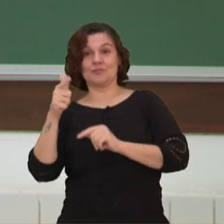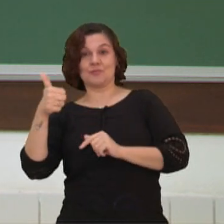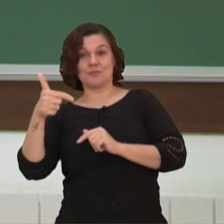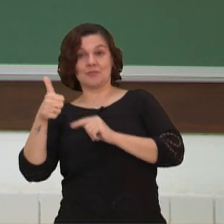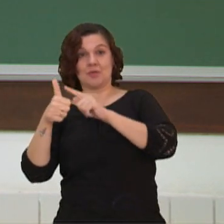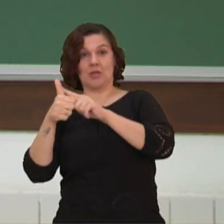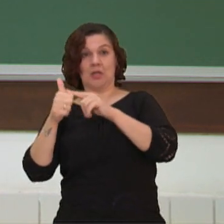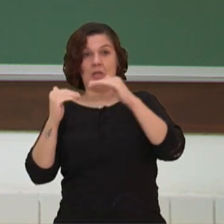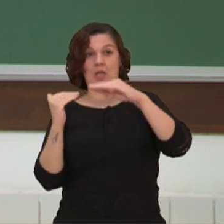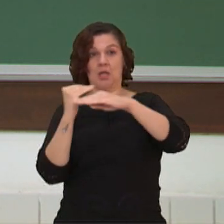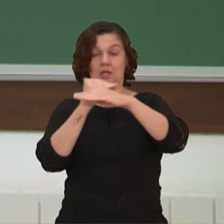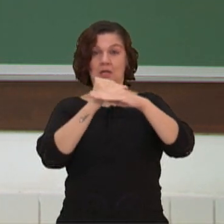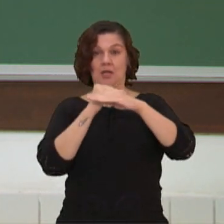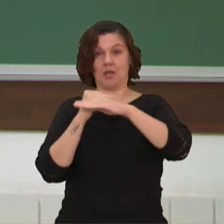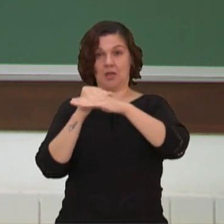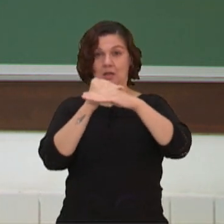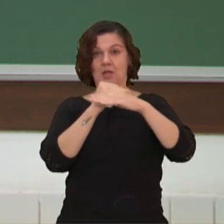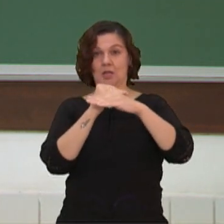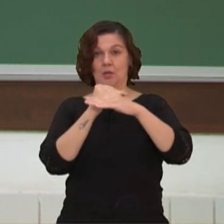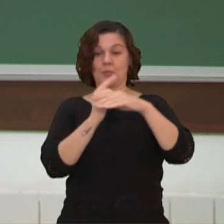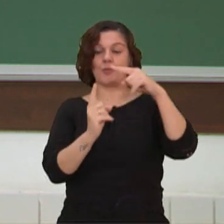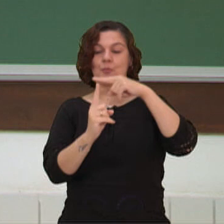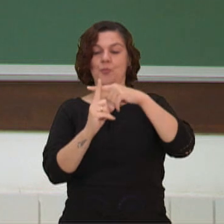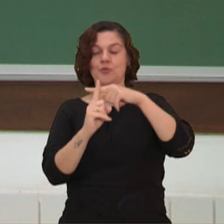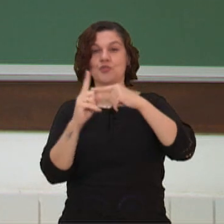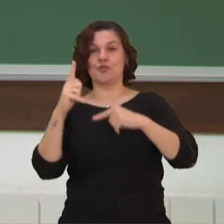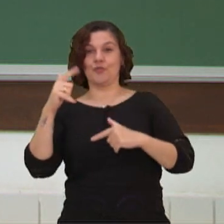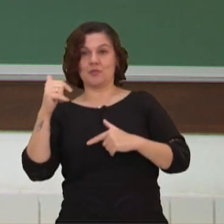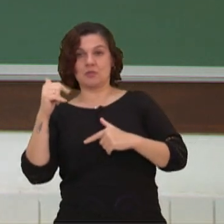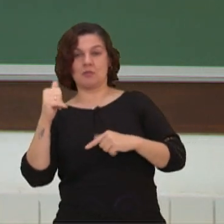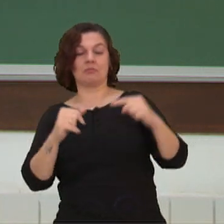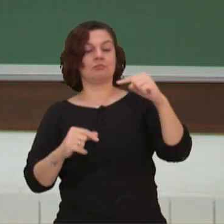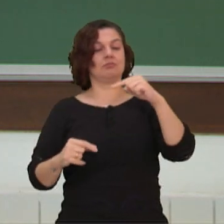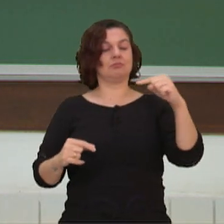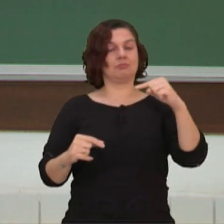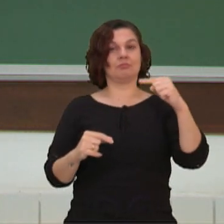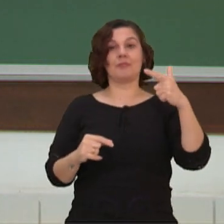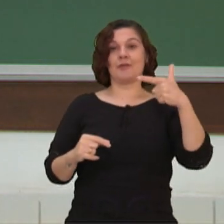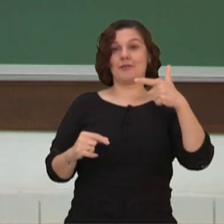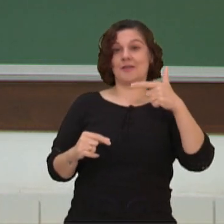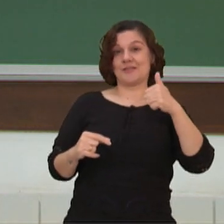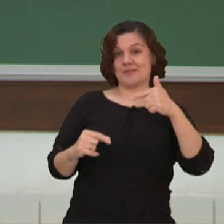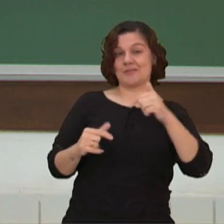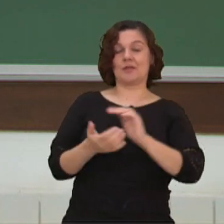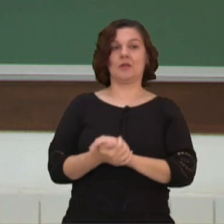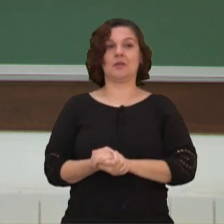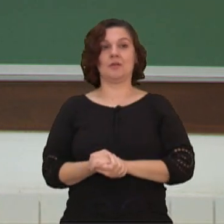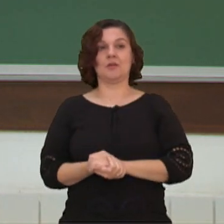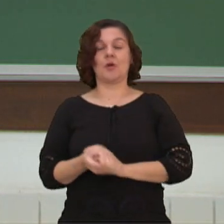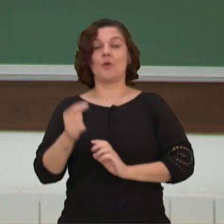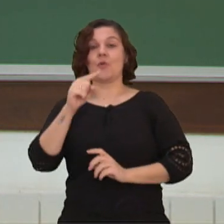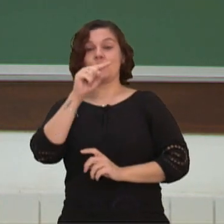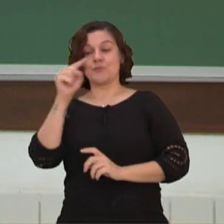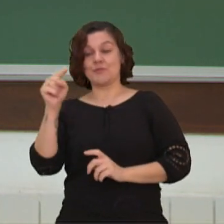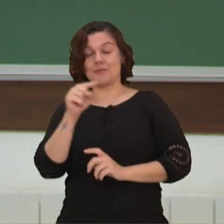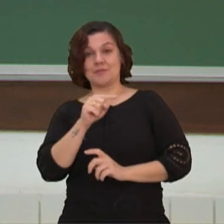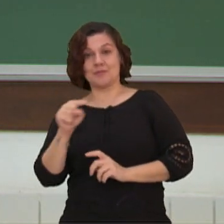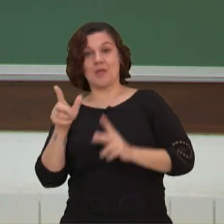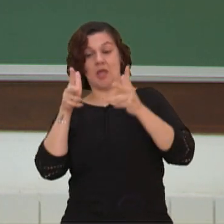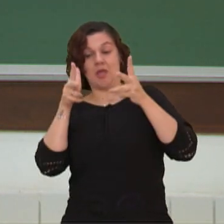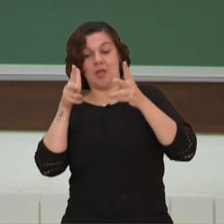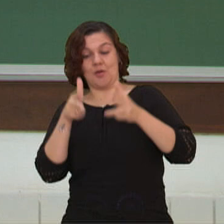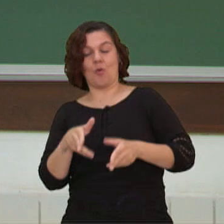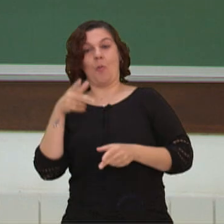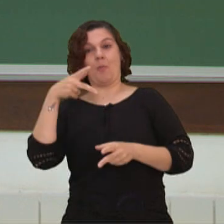em equilíbrio terá 17 prótons e 17 elétrons. Então, o número atômico é igual ao número de prótons, que